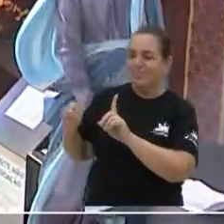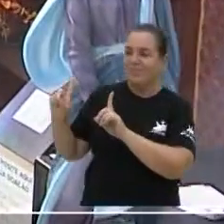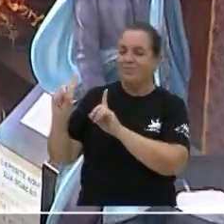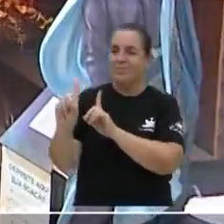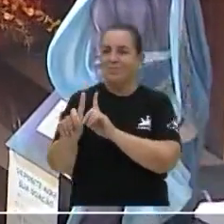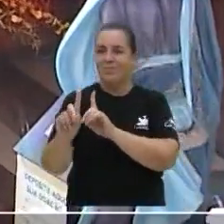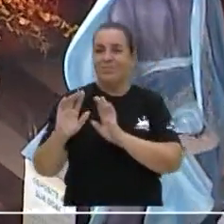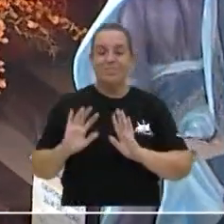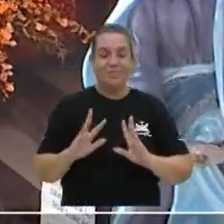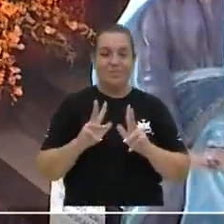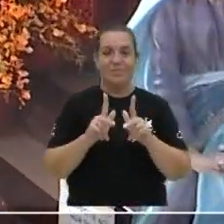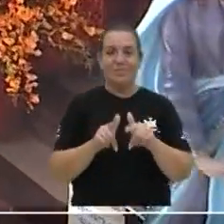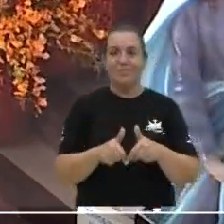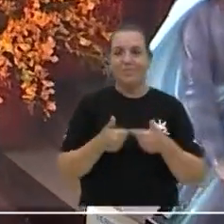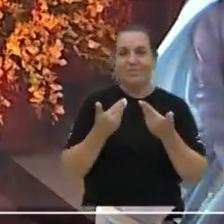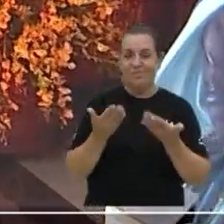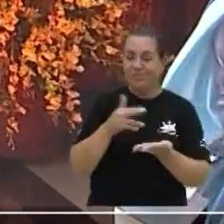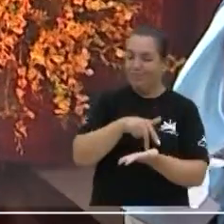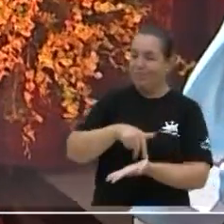seus,